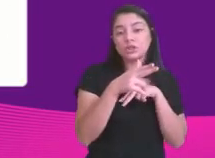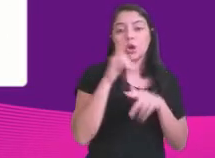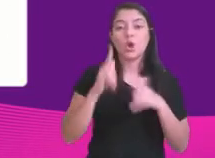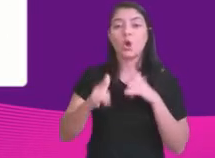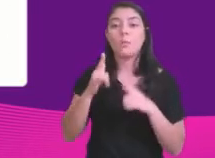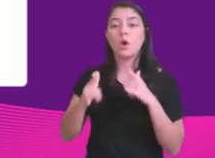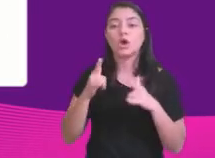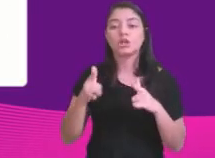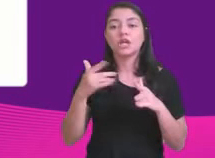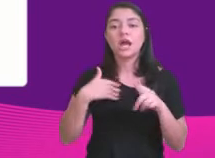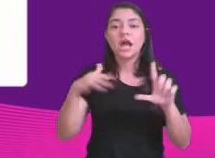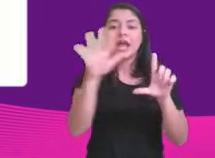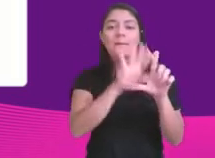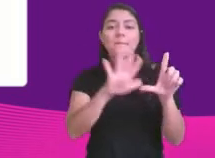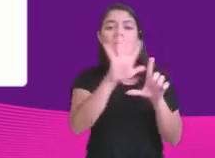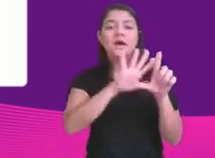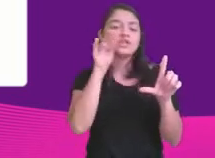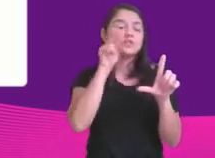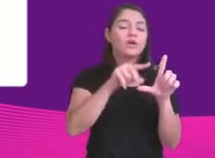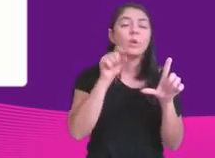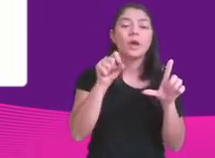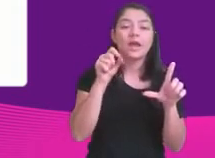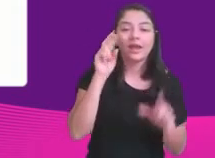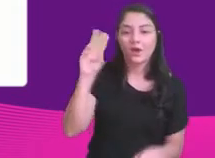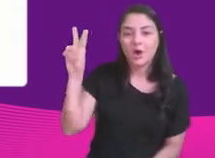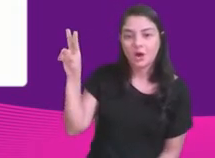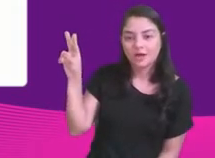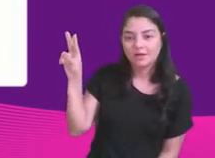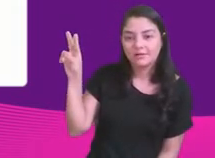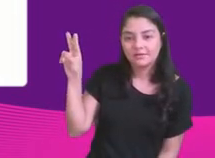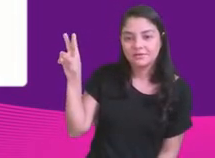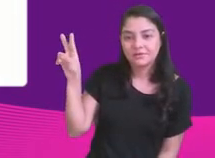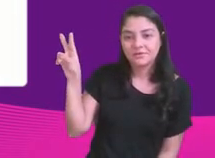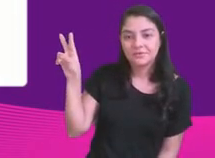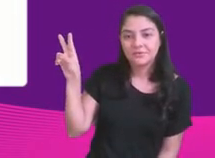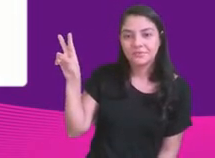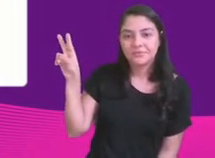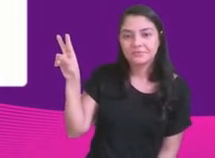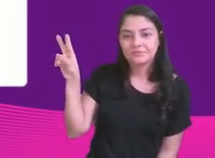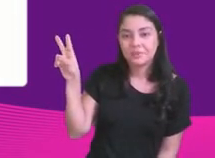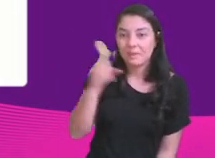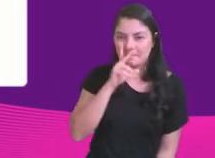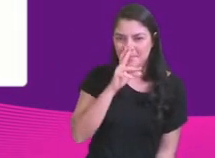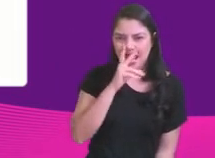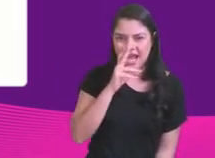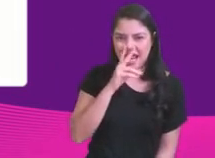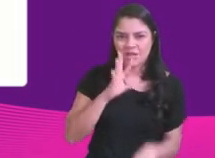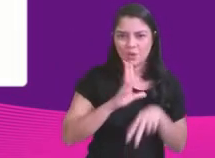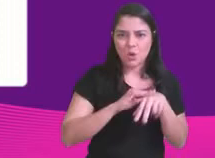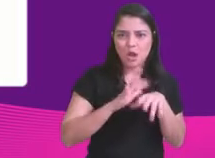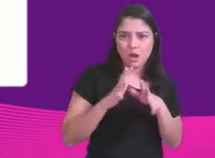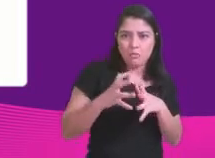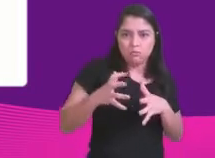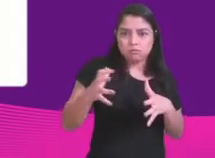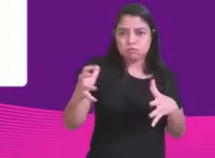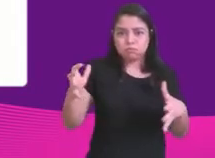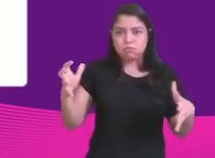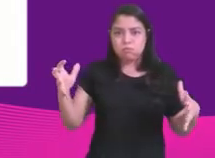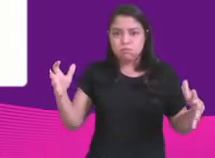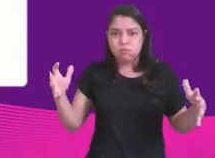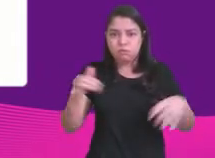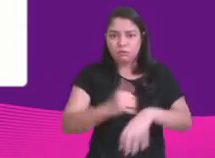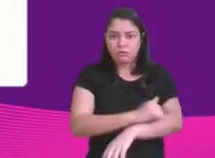gente vê. Não parece que nós estamos executando uma cirurgia num paciente tão grande. A qualidade de visualização e